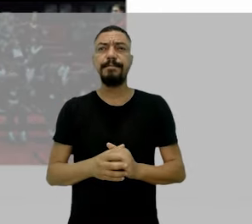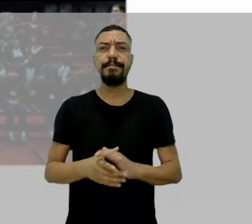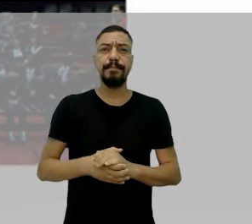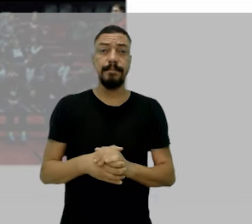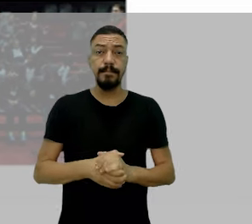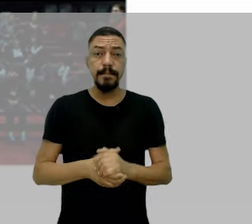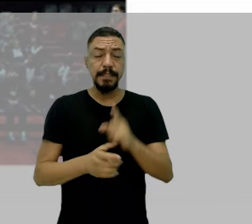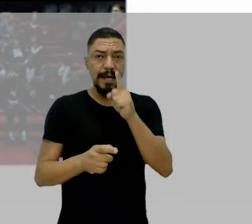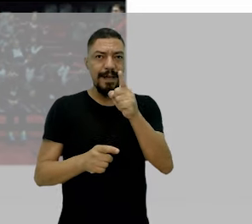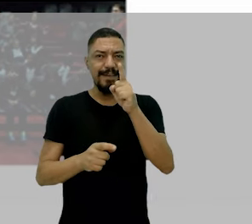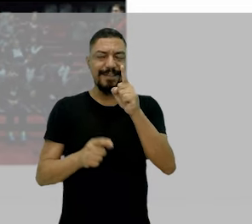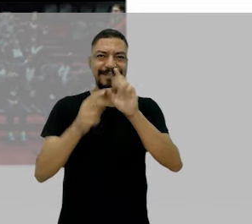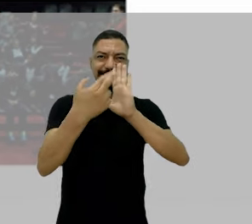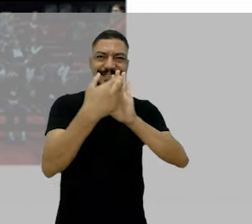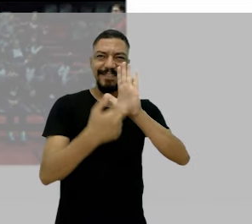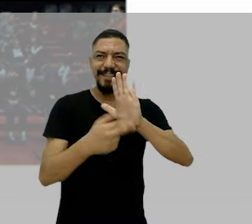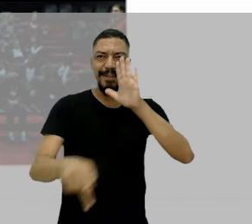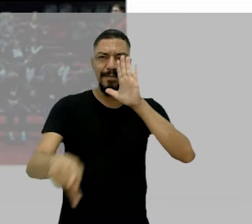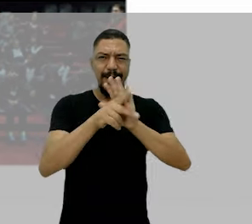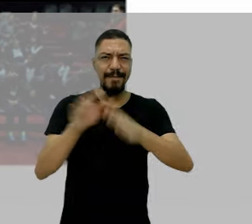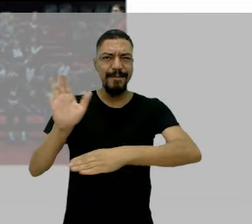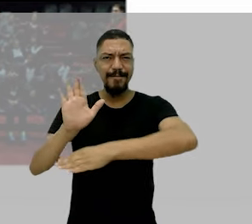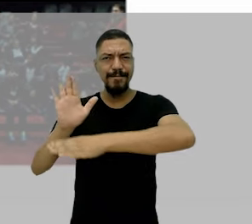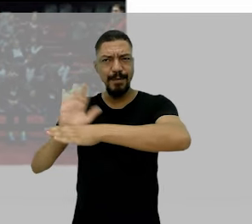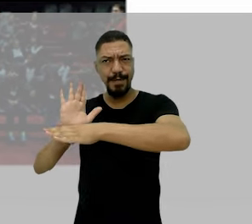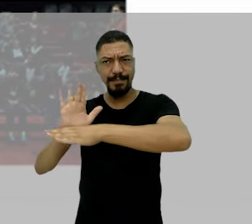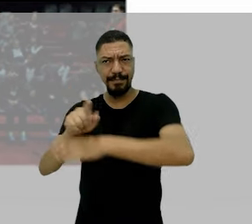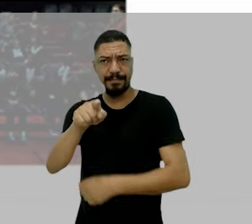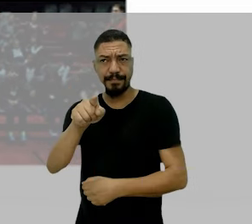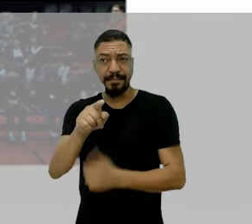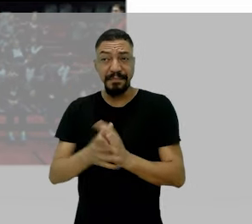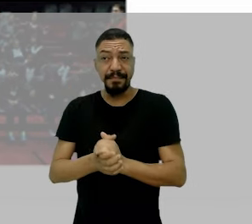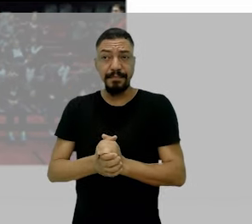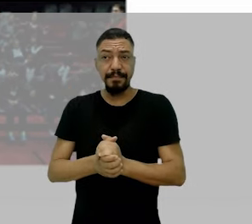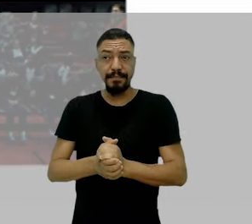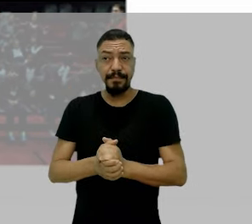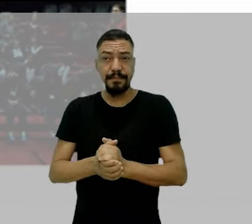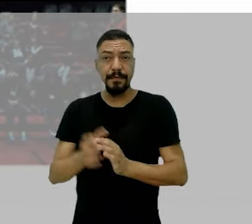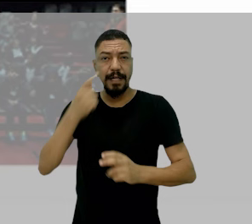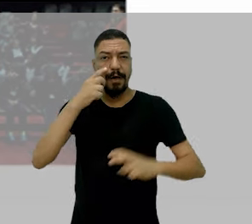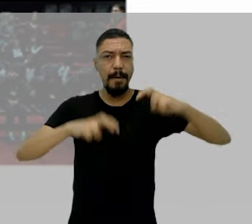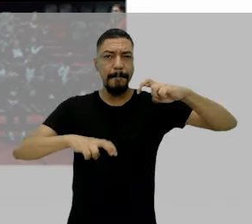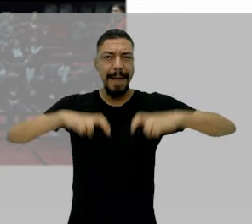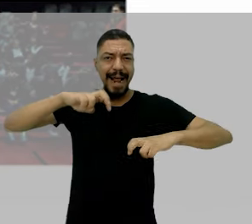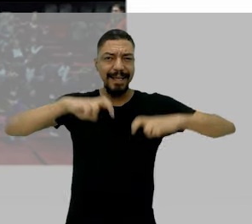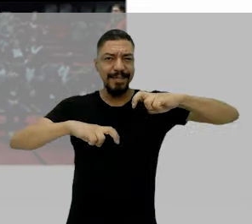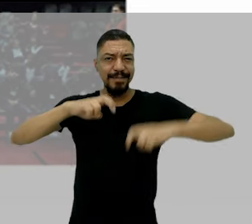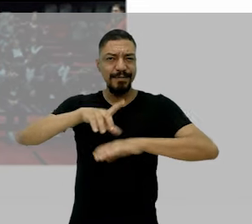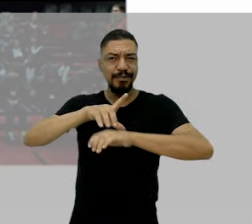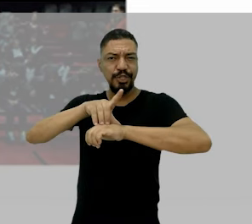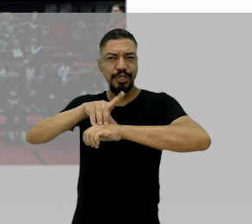Aqui já é um relatório de filme. Então, aí do Parquinho Jurássico. Então, a gente teve lá as